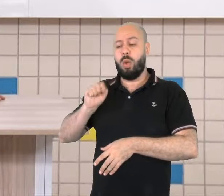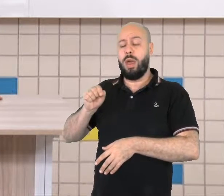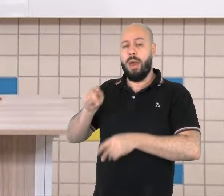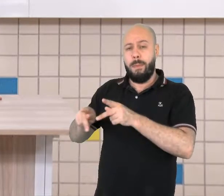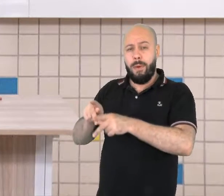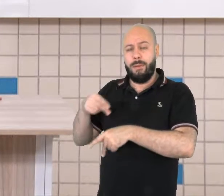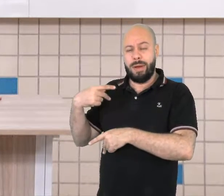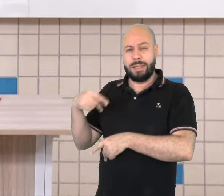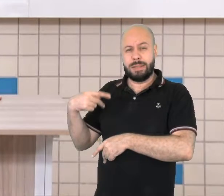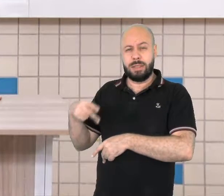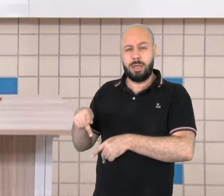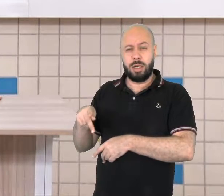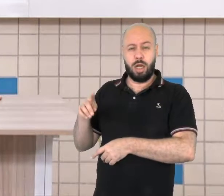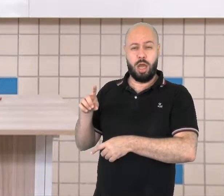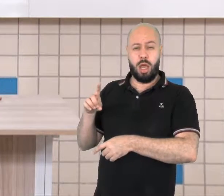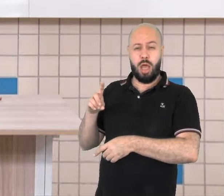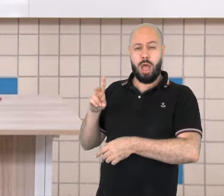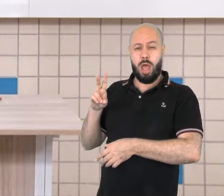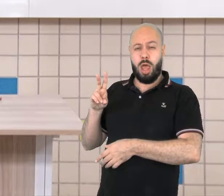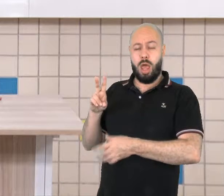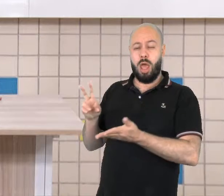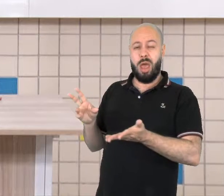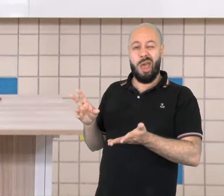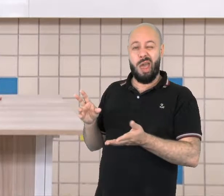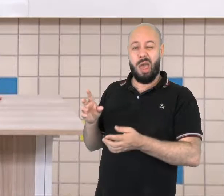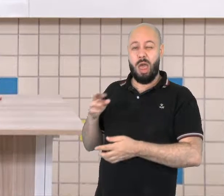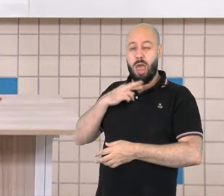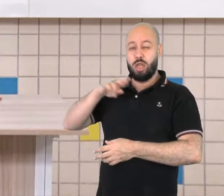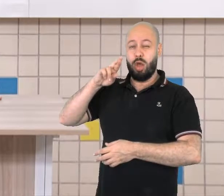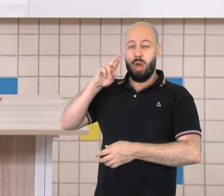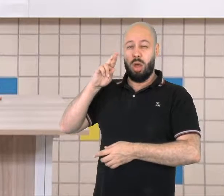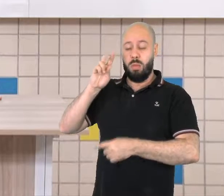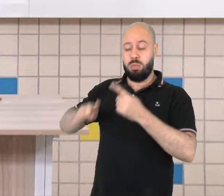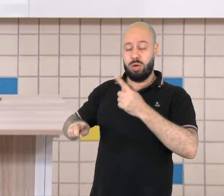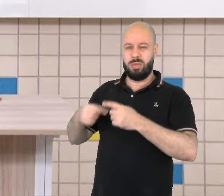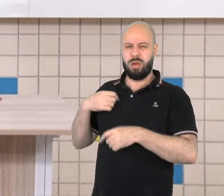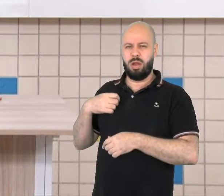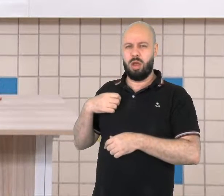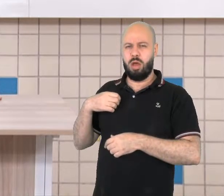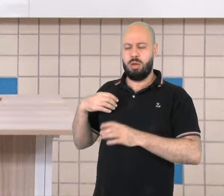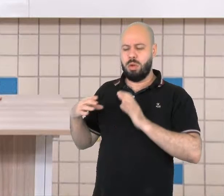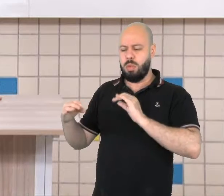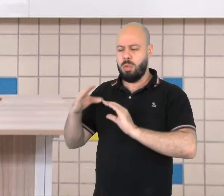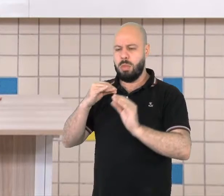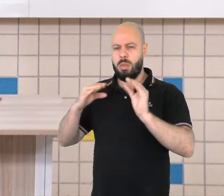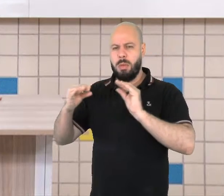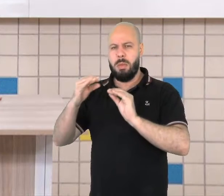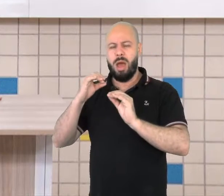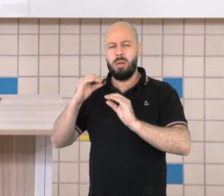quê? Fazer as suas práticas religiosas e se comunicar a partir